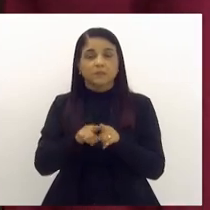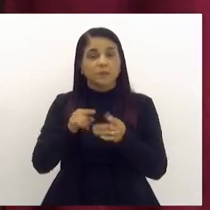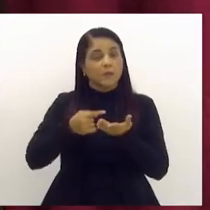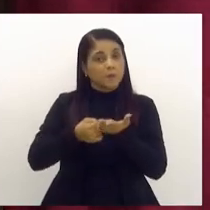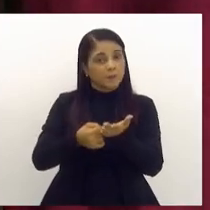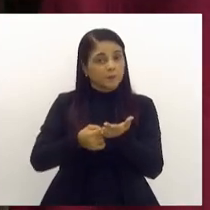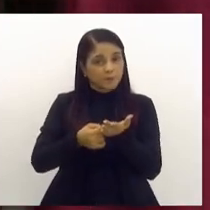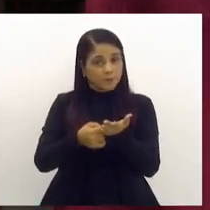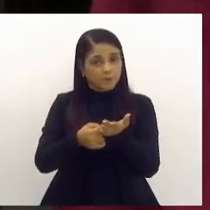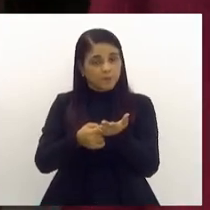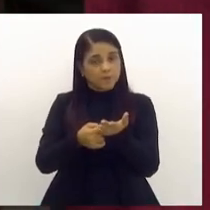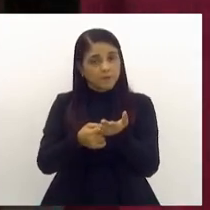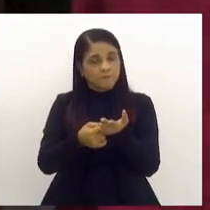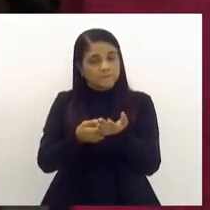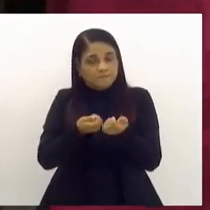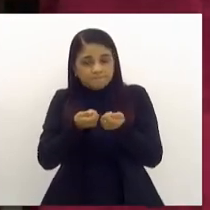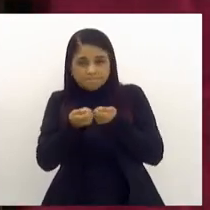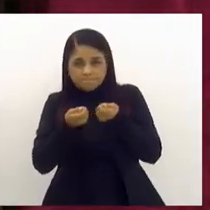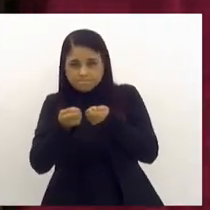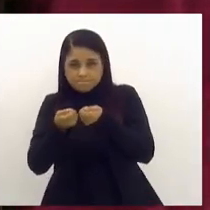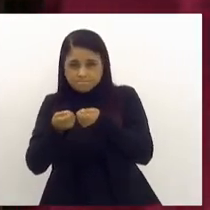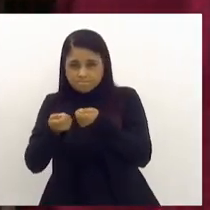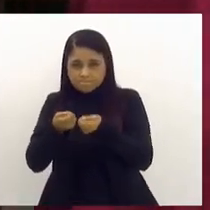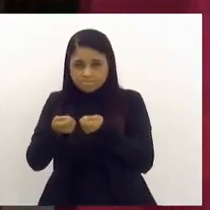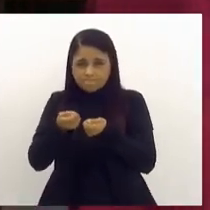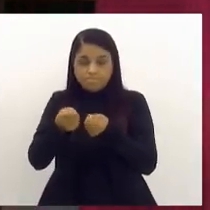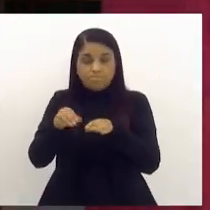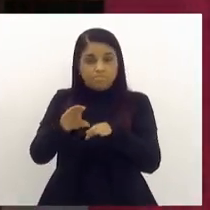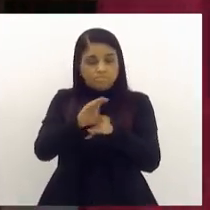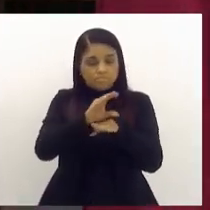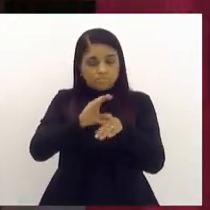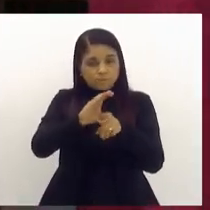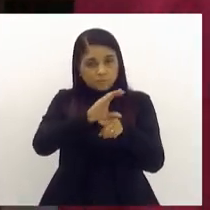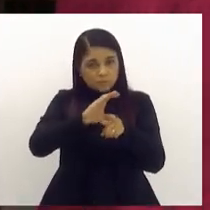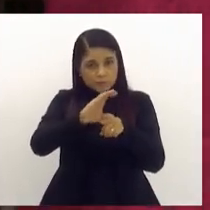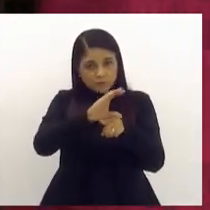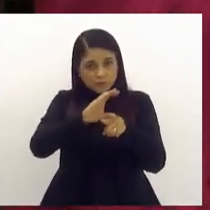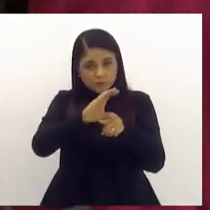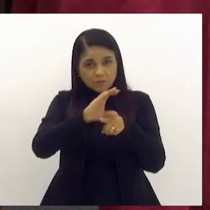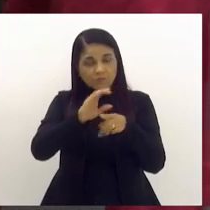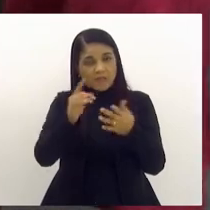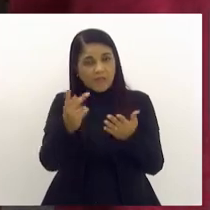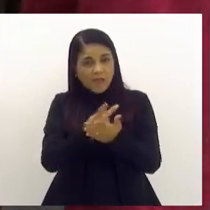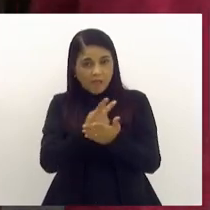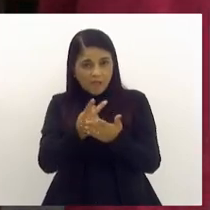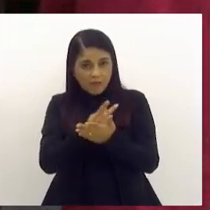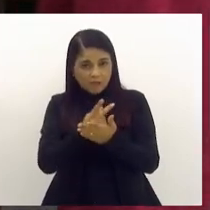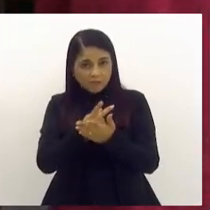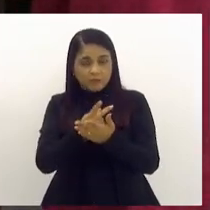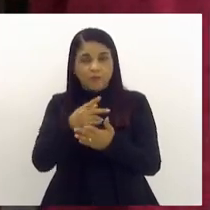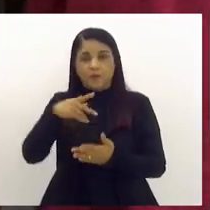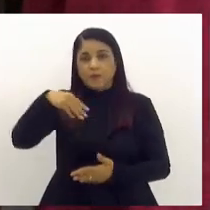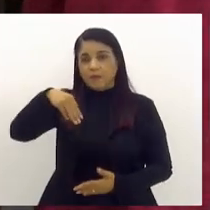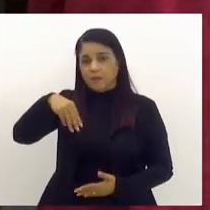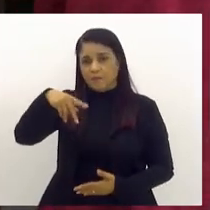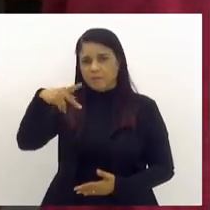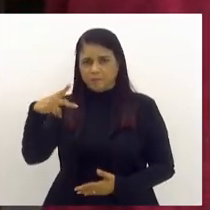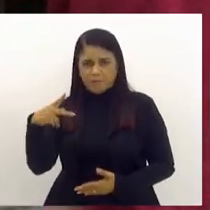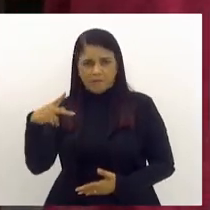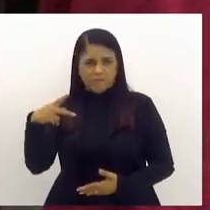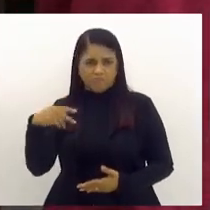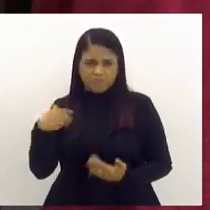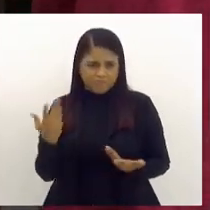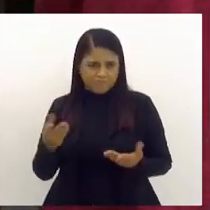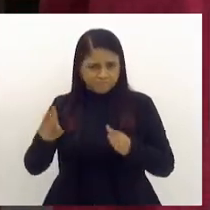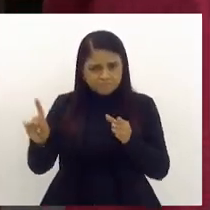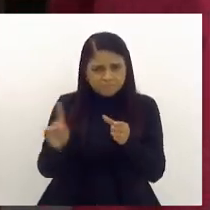acordamos ajustar a composição do Conselho, deputado André Correia, que estava errada, até o MP fazia parte. O MP não pode